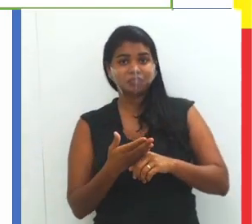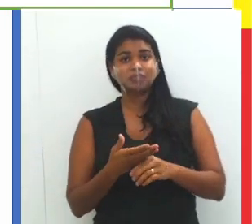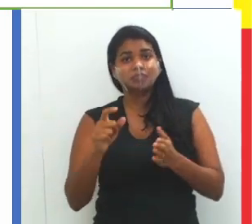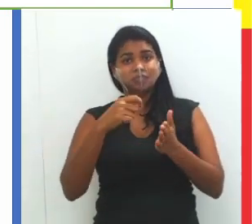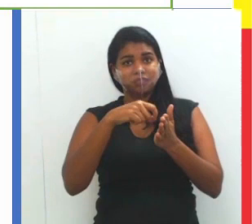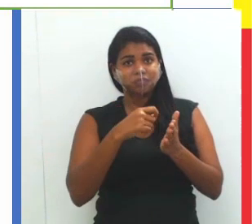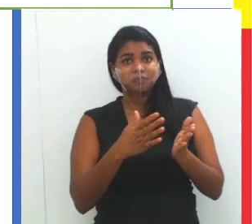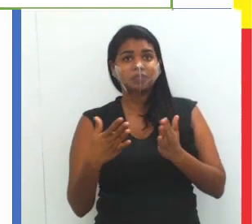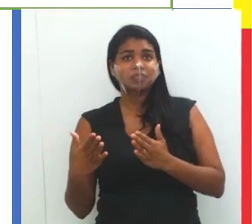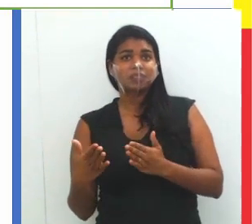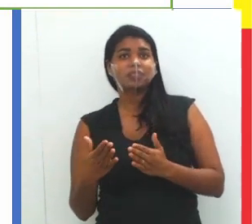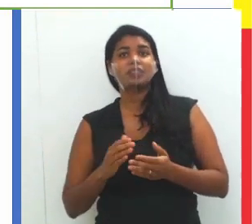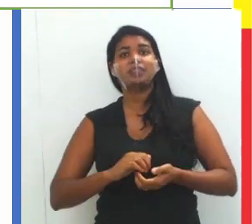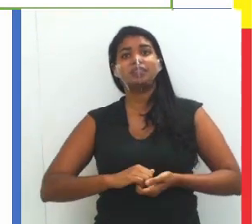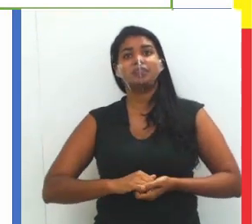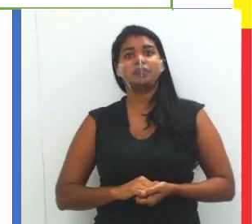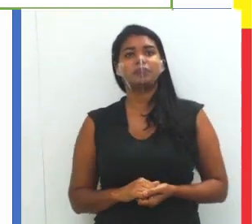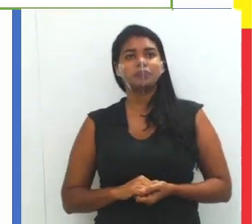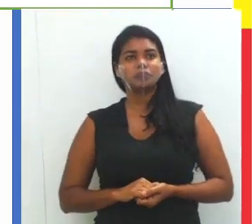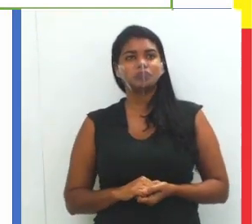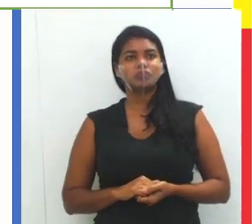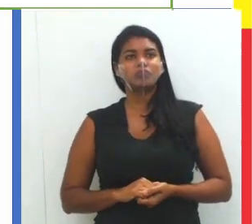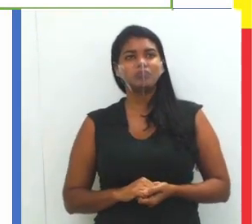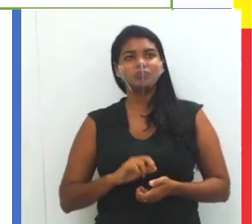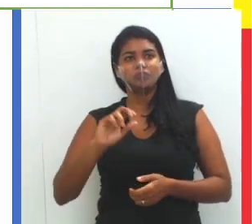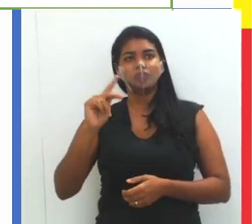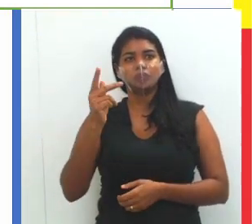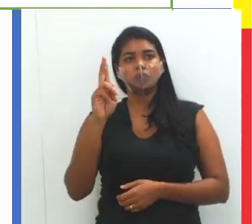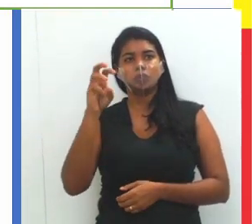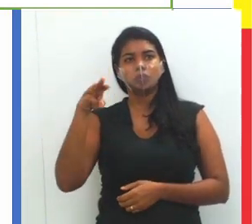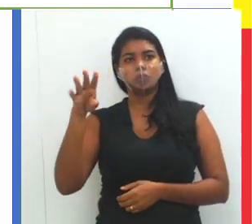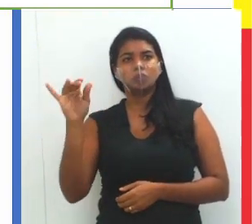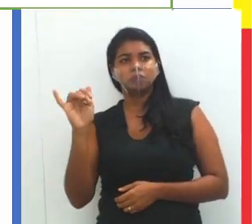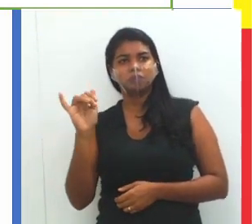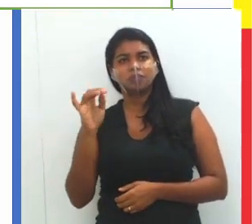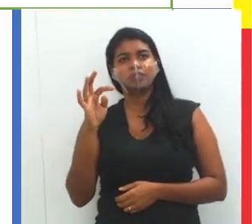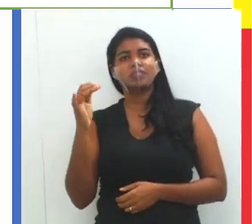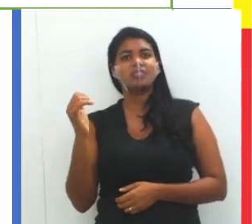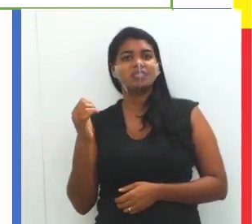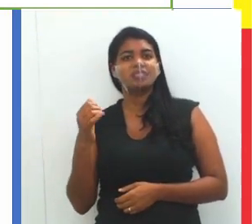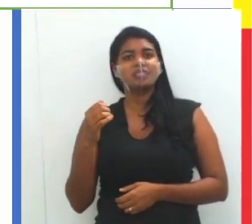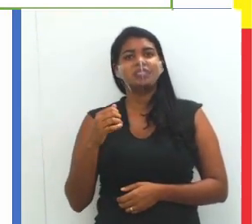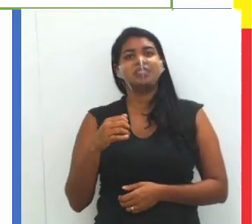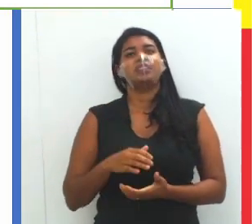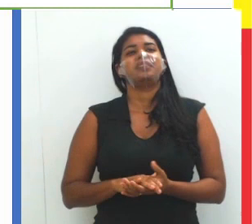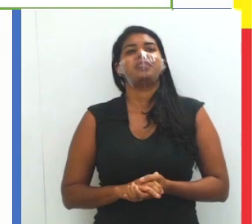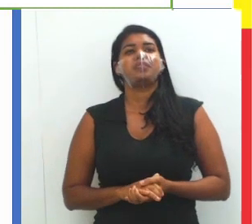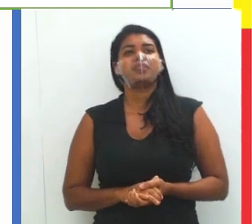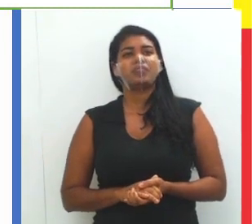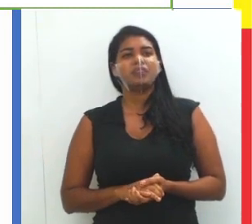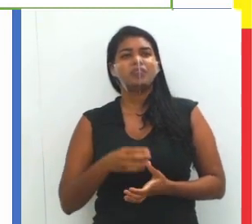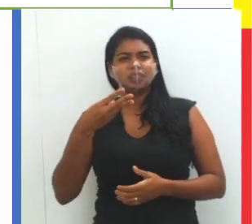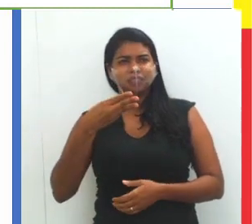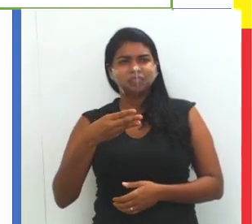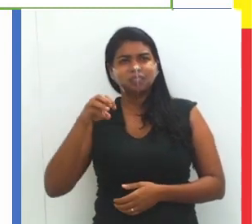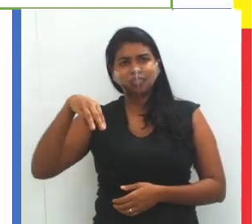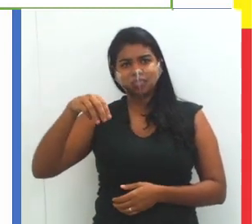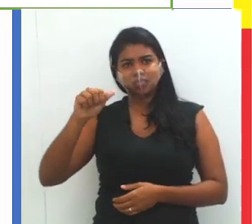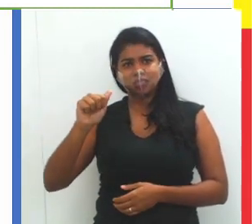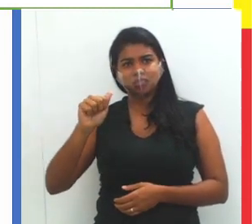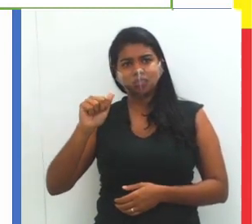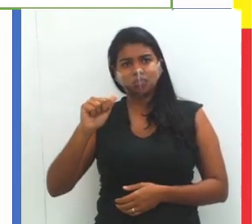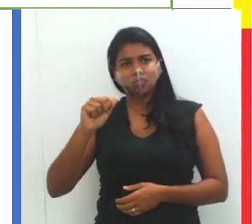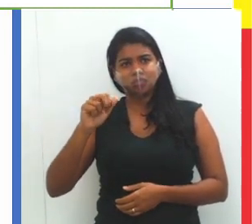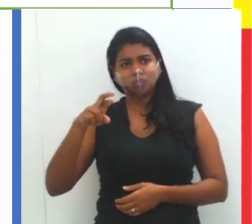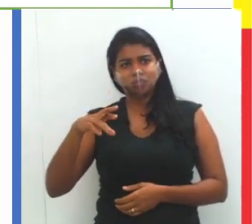Humberto Teixeira. Ela foi gravada por Luiz Gonzaga no dia 3 de março de 1947 e